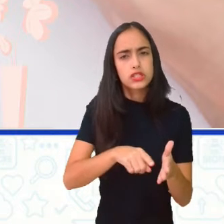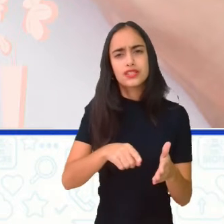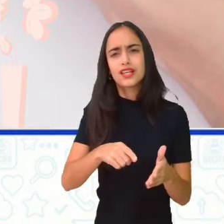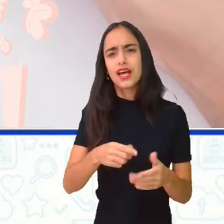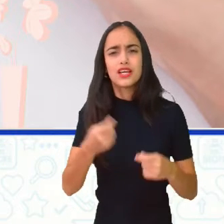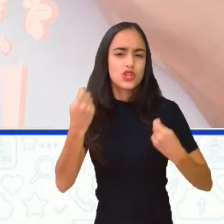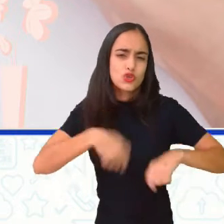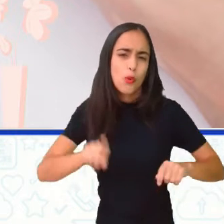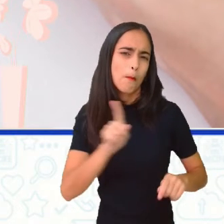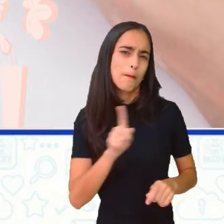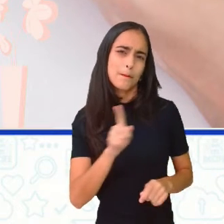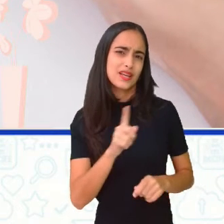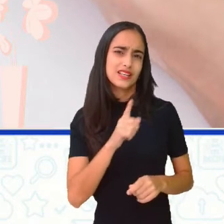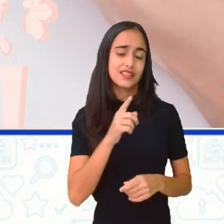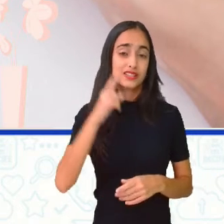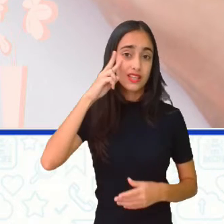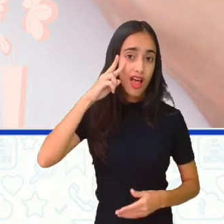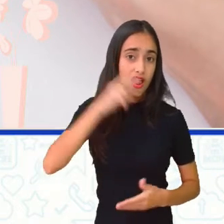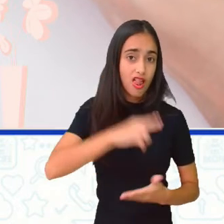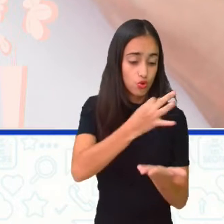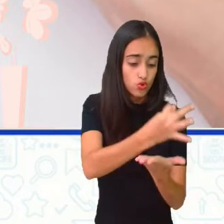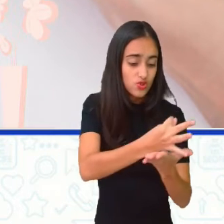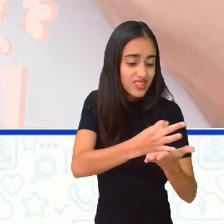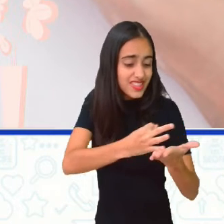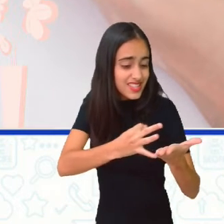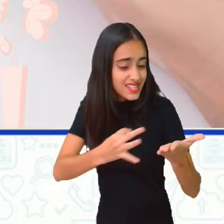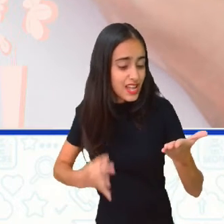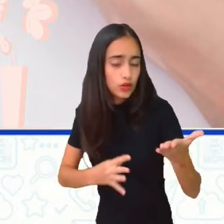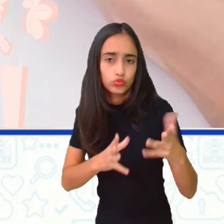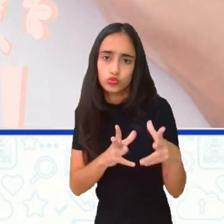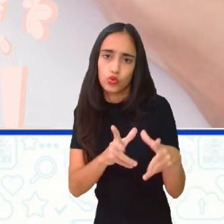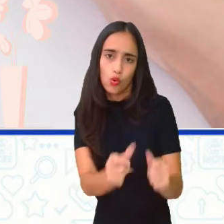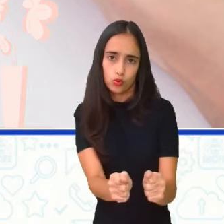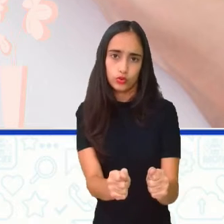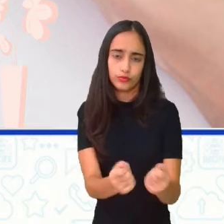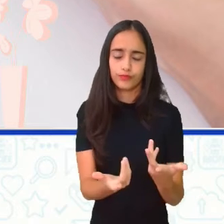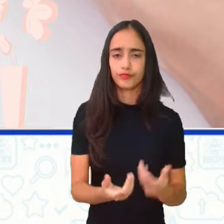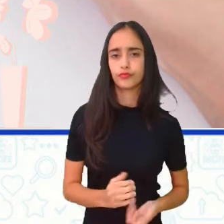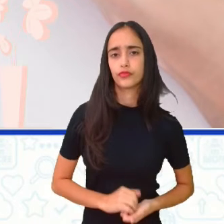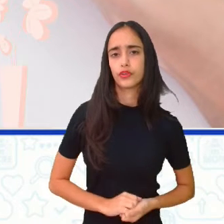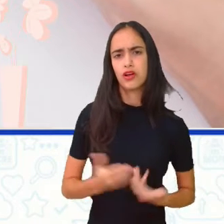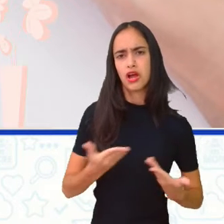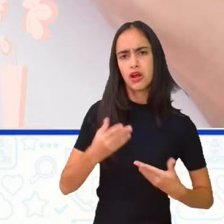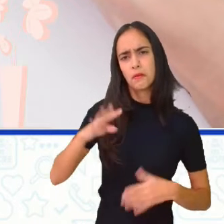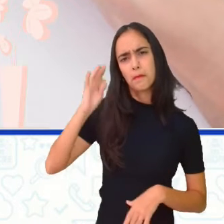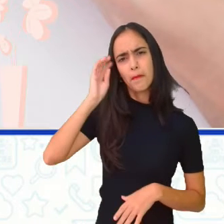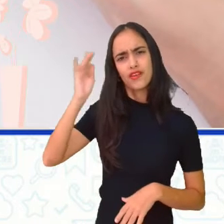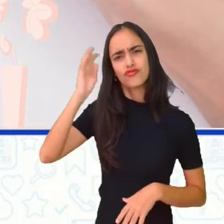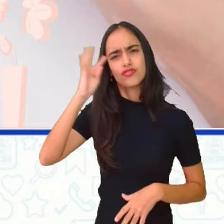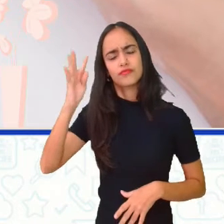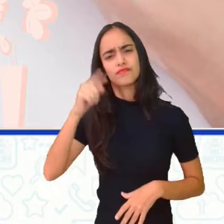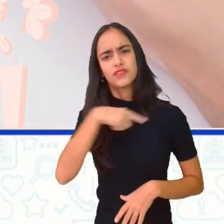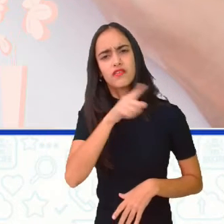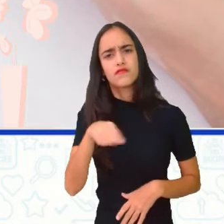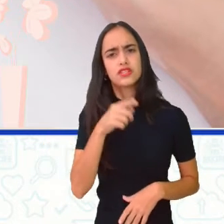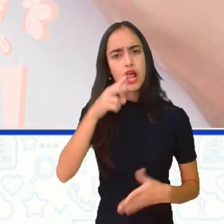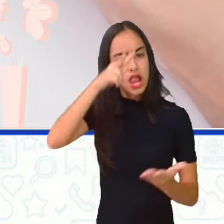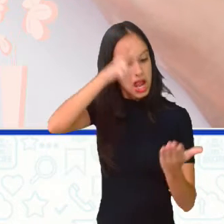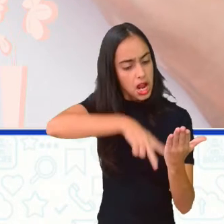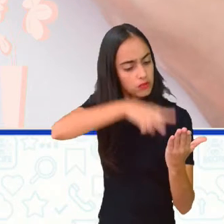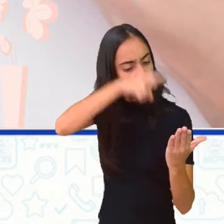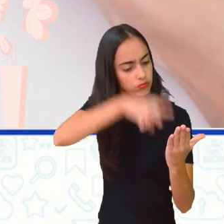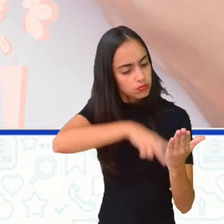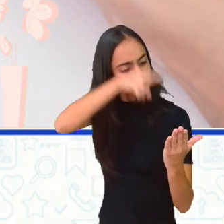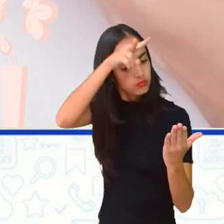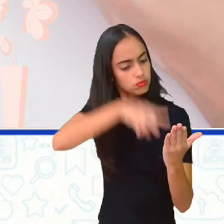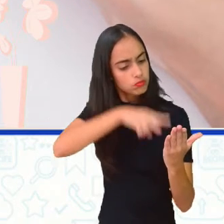casa que você está estudando sobre, sei lá, um período histórico aí, primeiro reinado. E aí você lê um texto enorme de